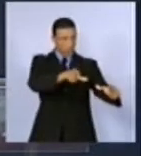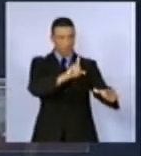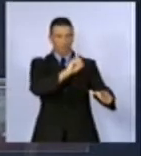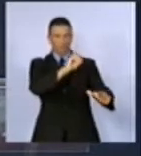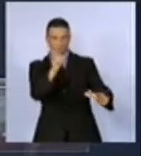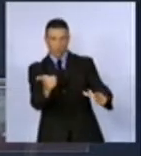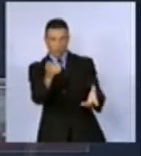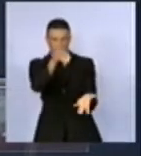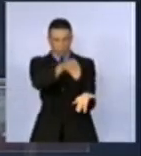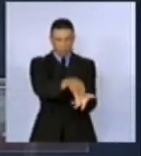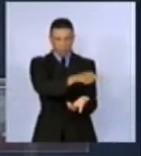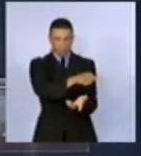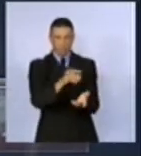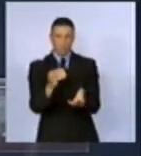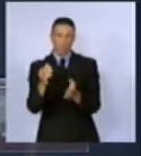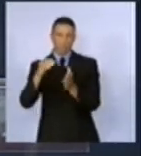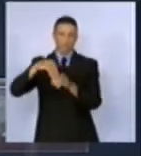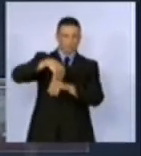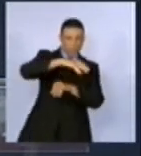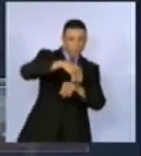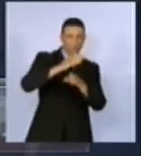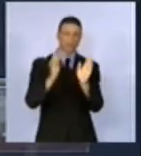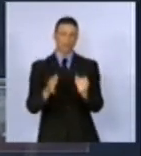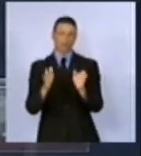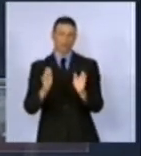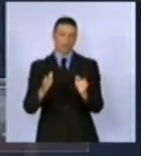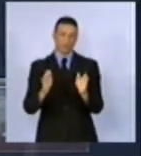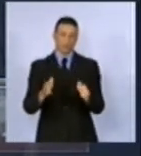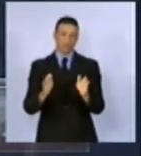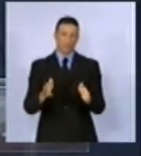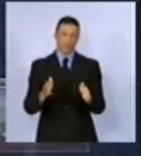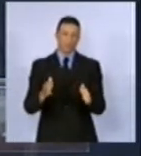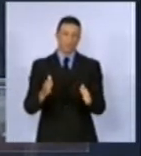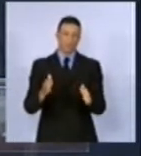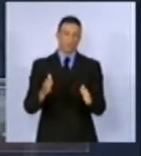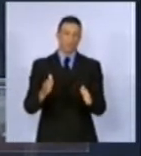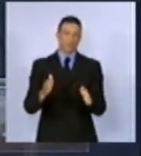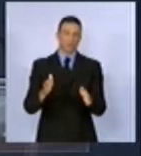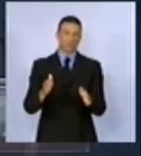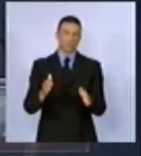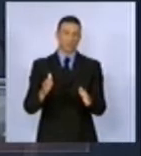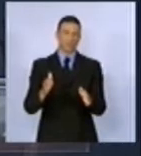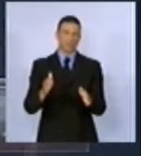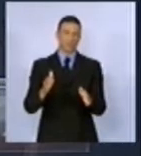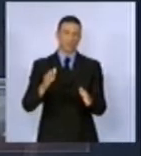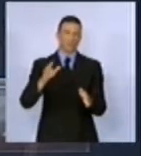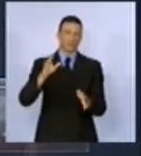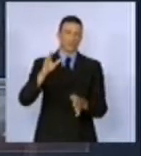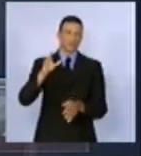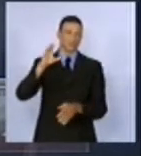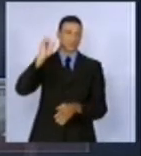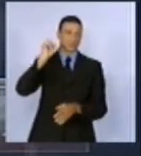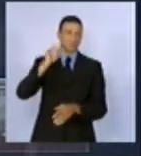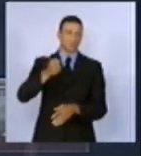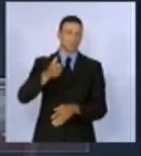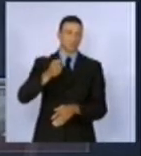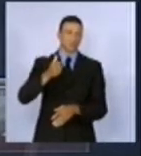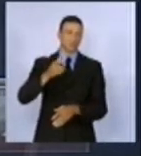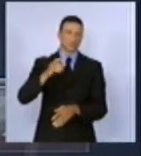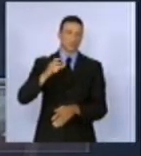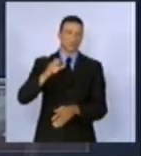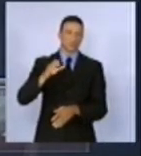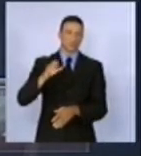já que algum algumas informações já foram passadas por outros expositores com relação ao tema do primeiro aspecto a gente traz aqui para destaque